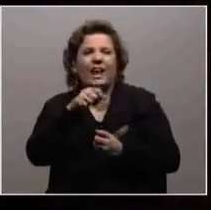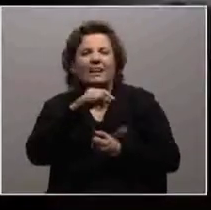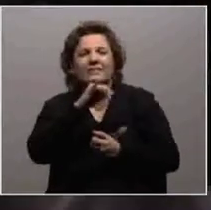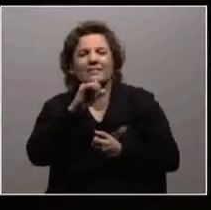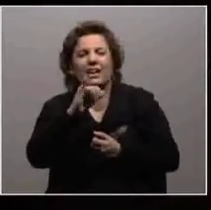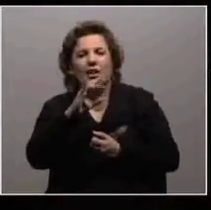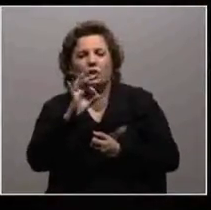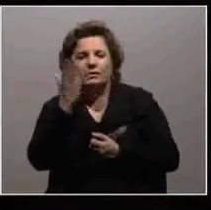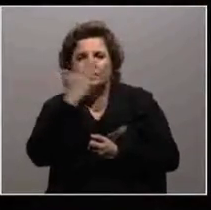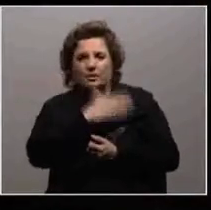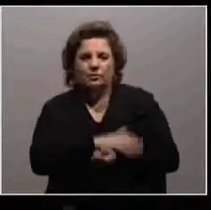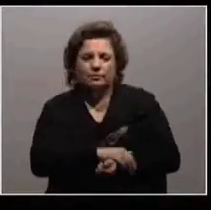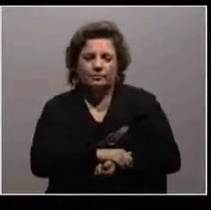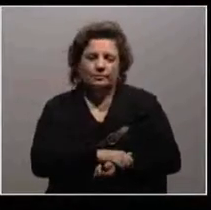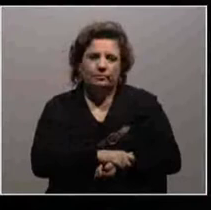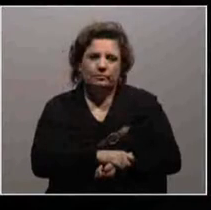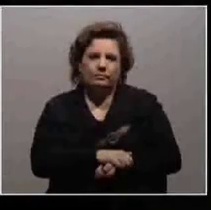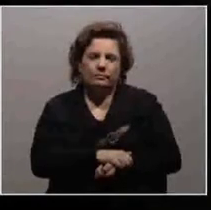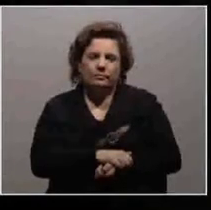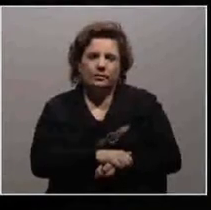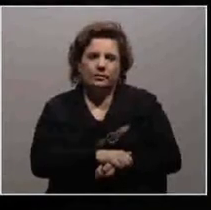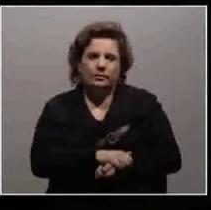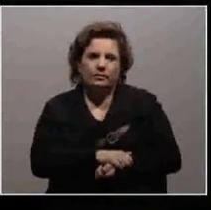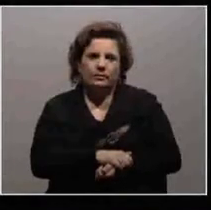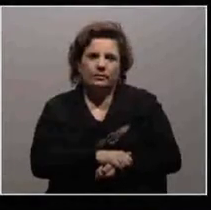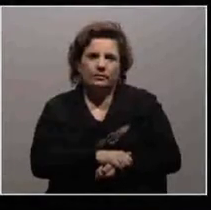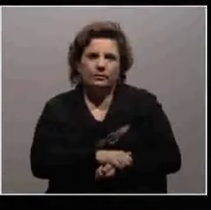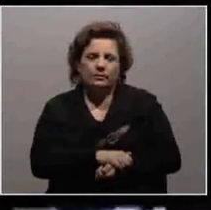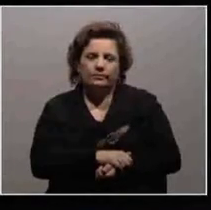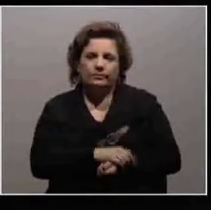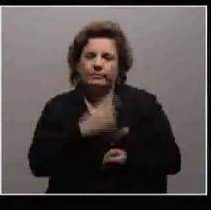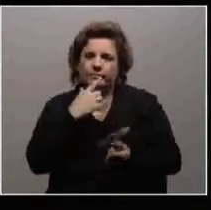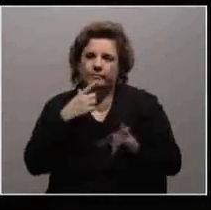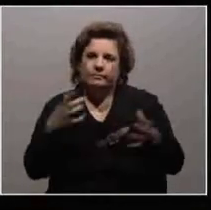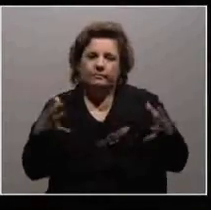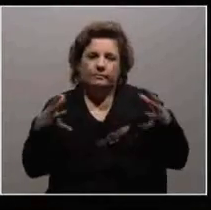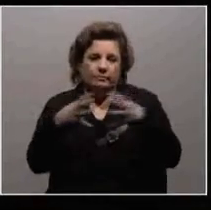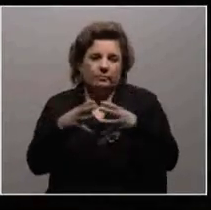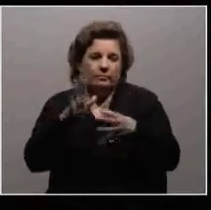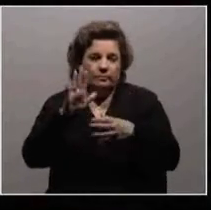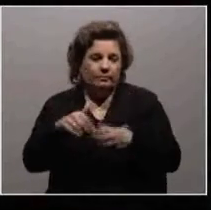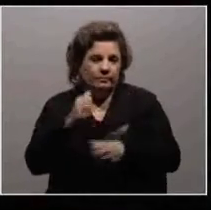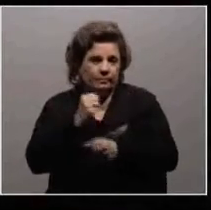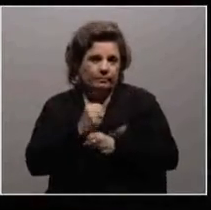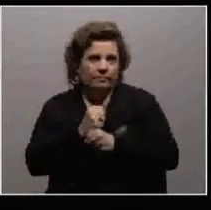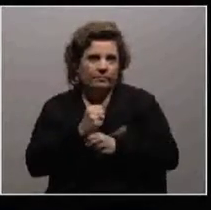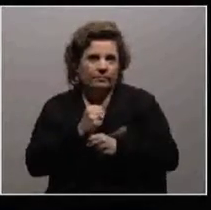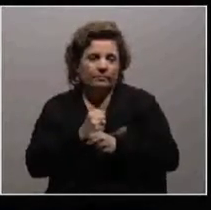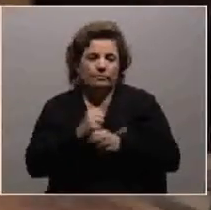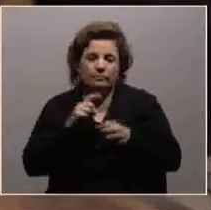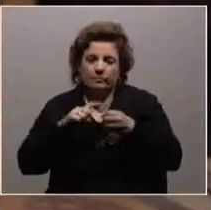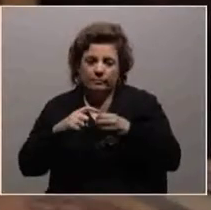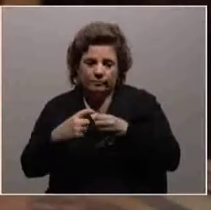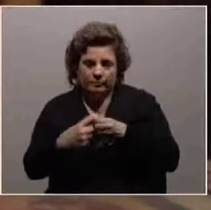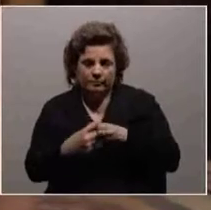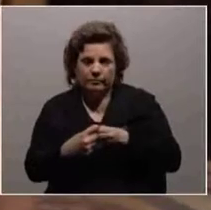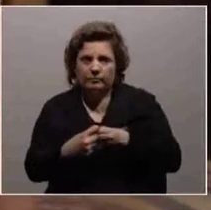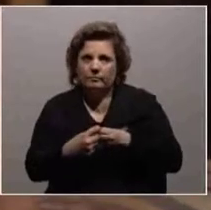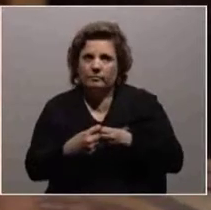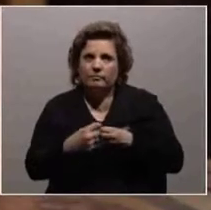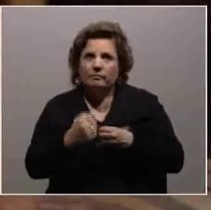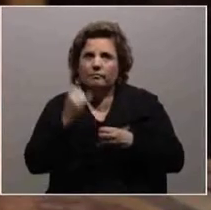negros os movimentos dos trabalhadores os nossos sindicatos têm